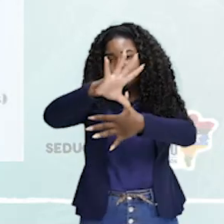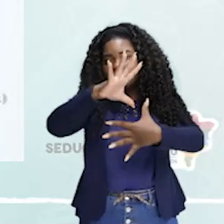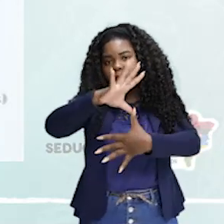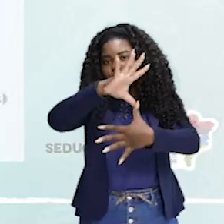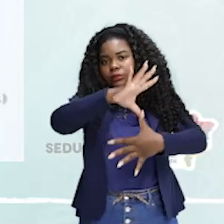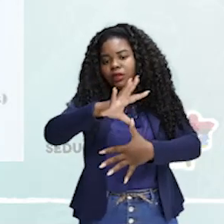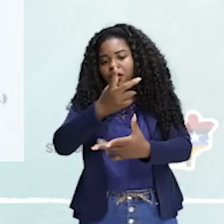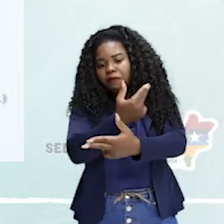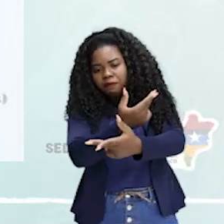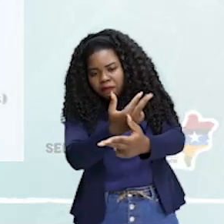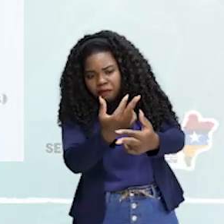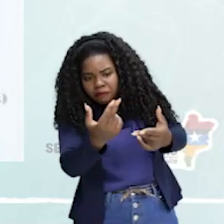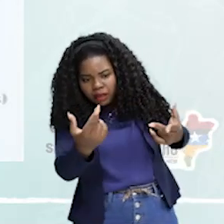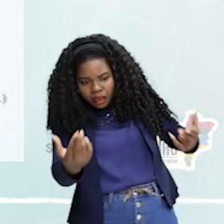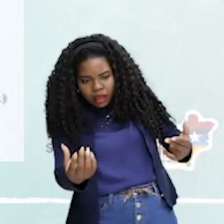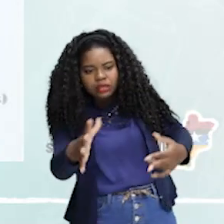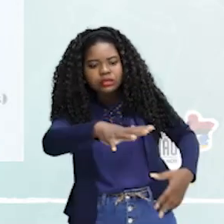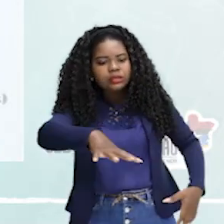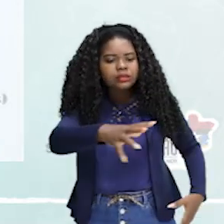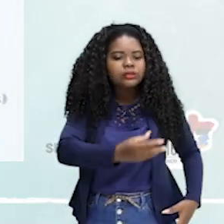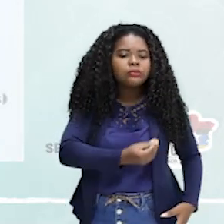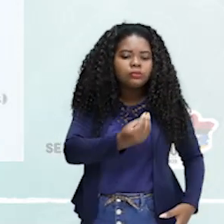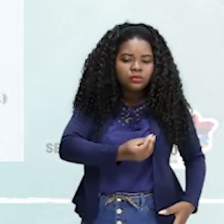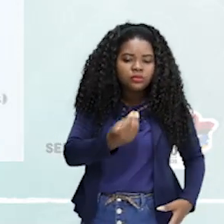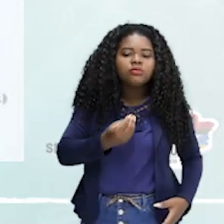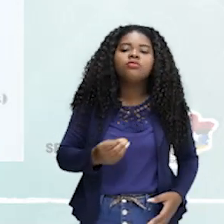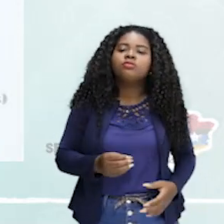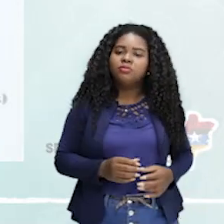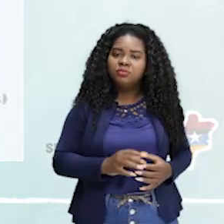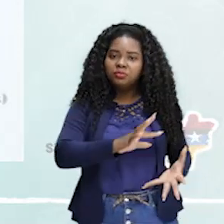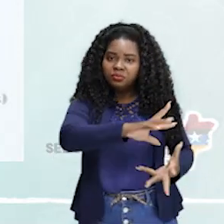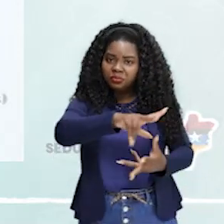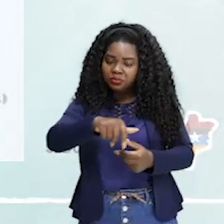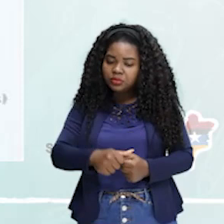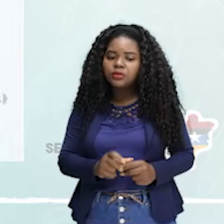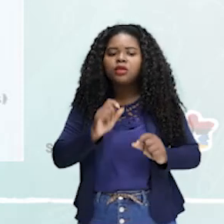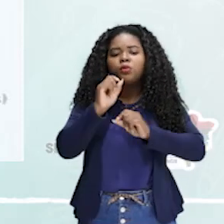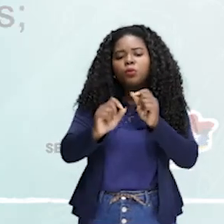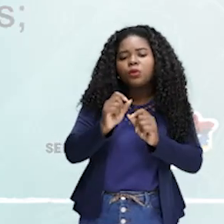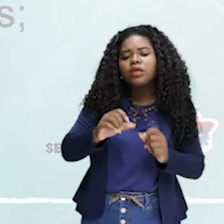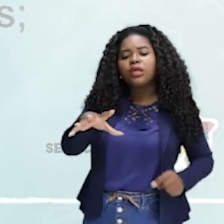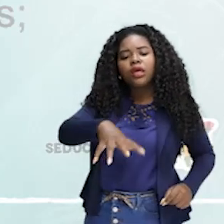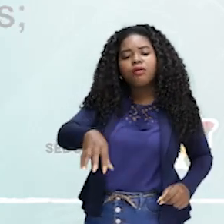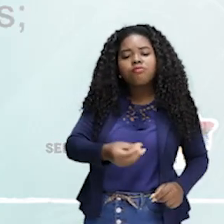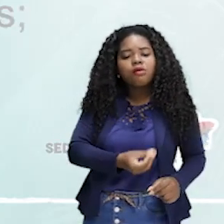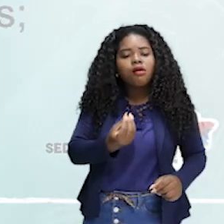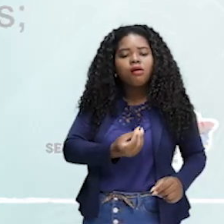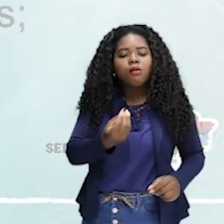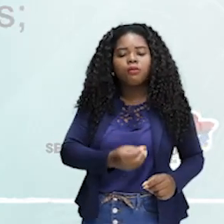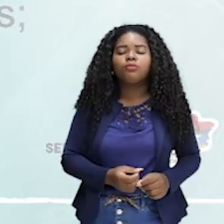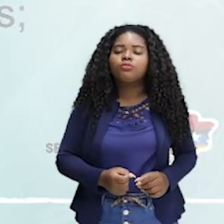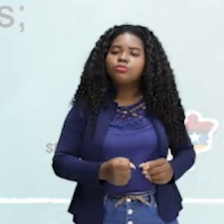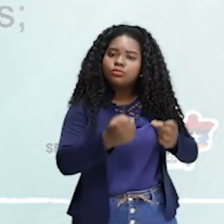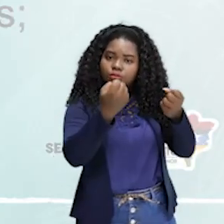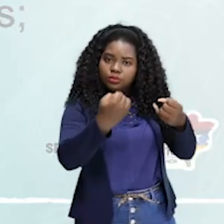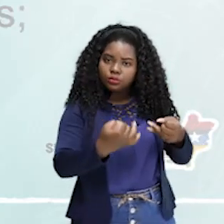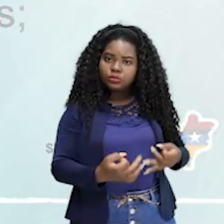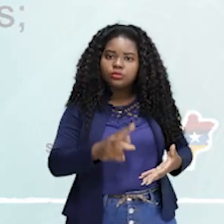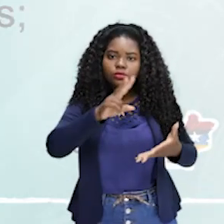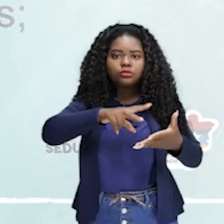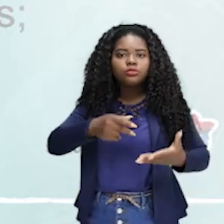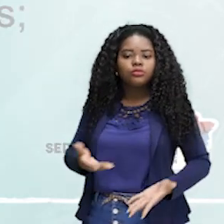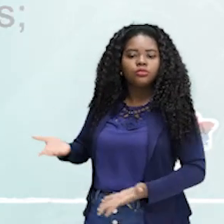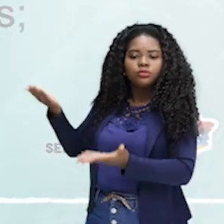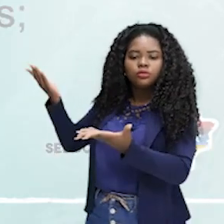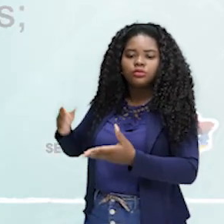da biodiversidade do nosso planeta, beleza? E o que é o bioma, né? Pode ser definido como uma grande comunidade